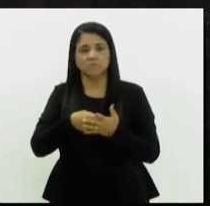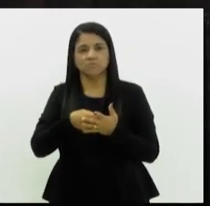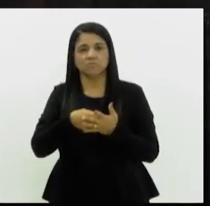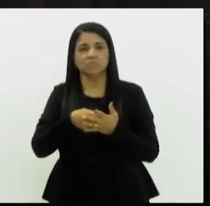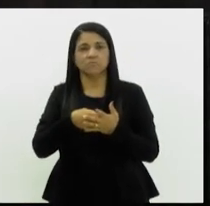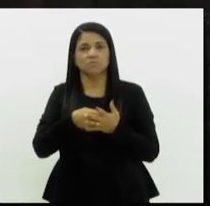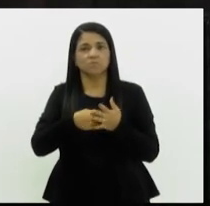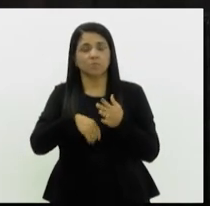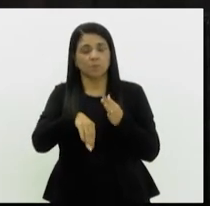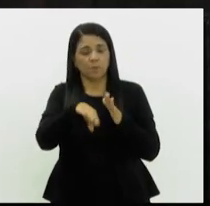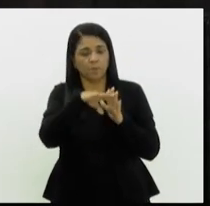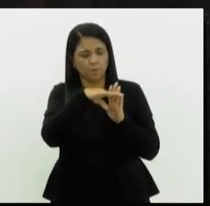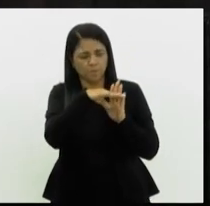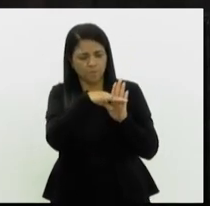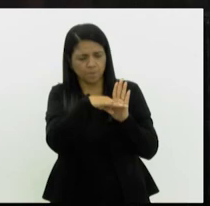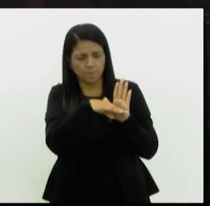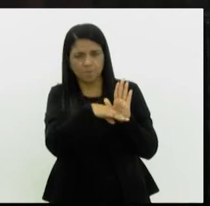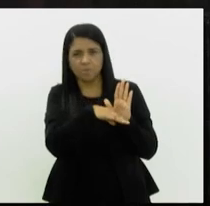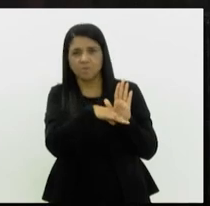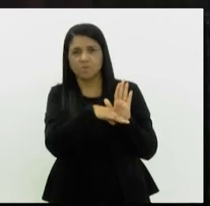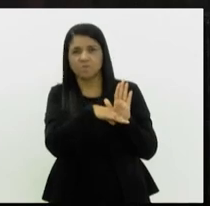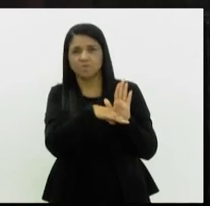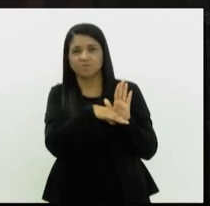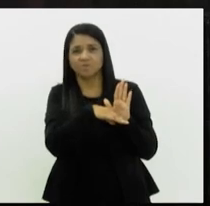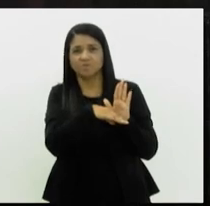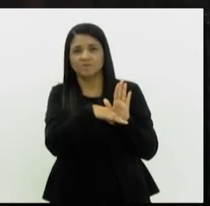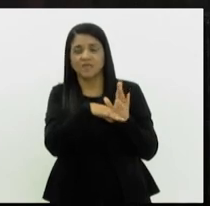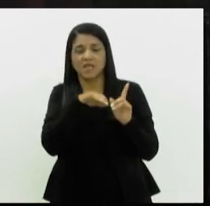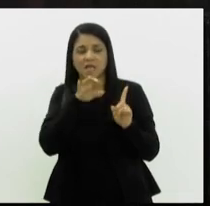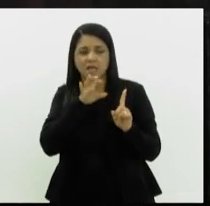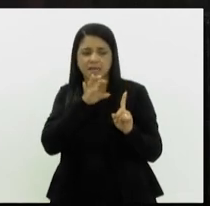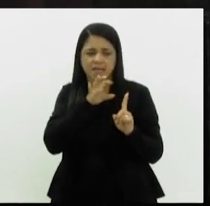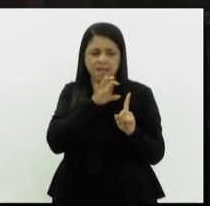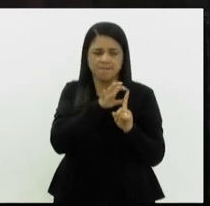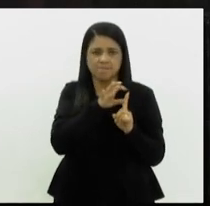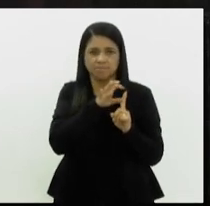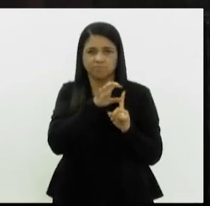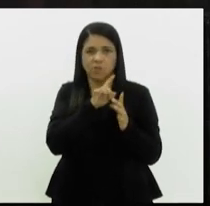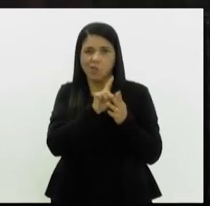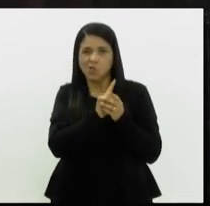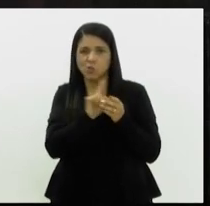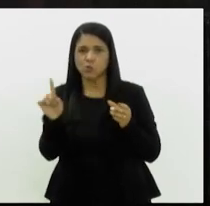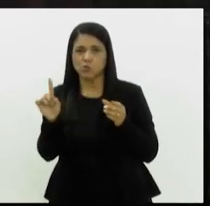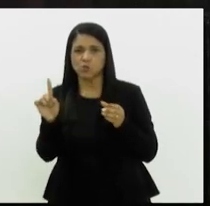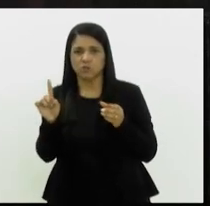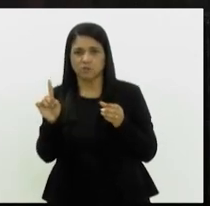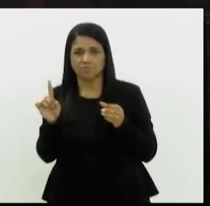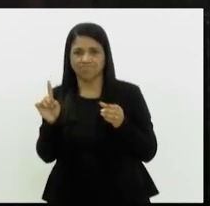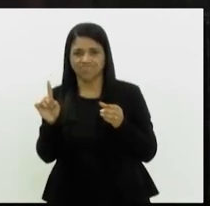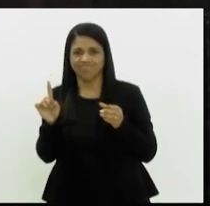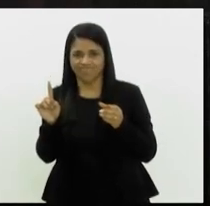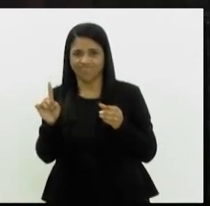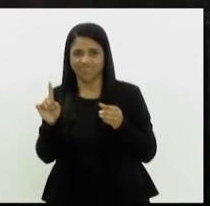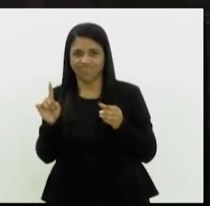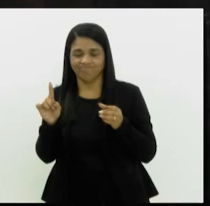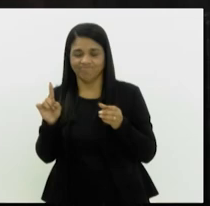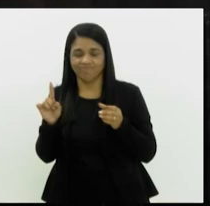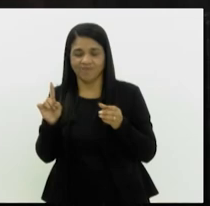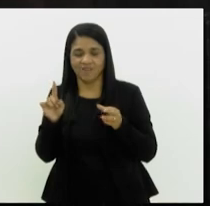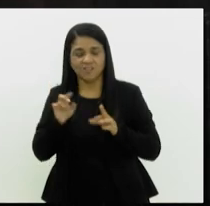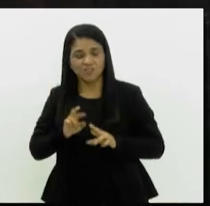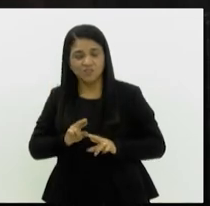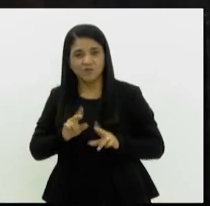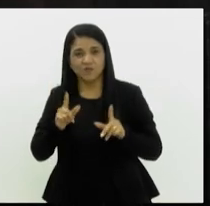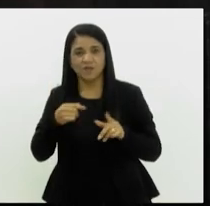pela lógica, deputada Dani Monteiro, na repressão e na exclusão do outro, daquele que aparentemente é diferente. Assim